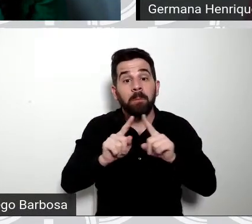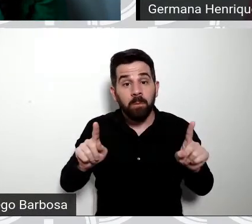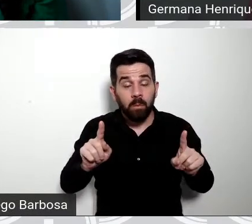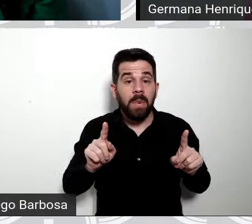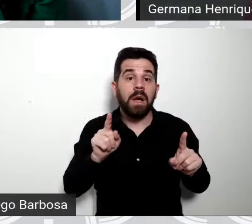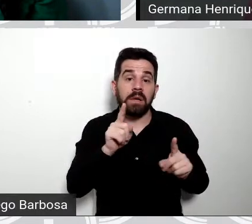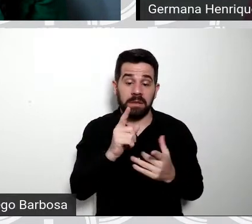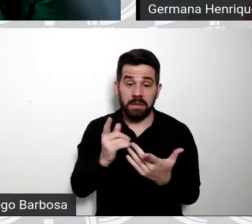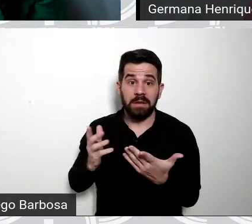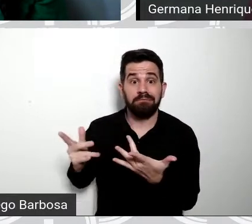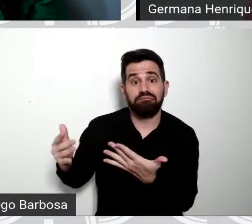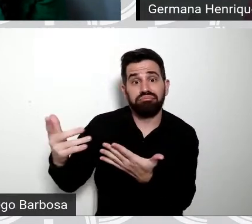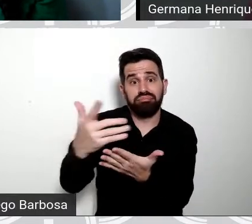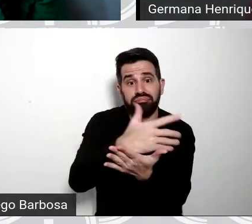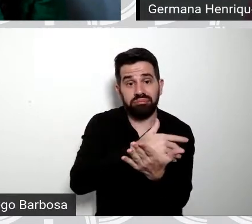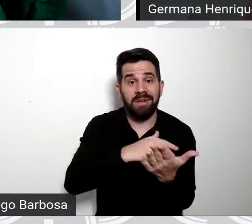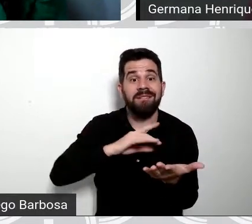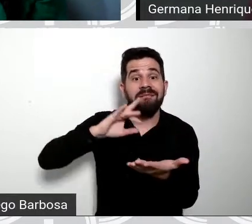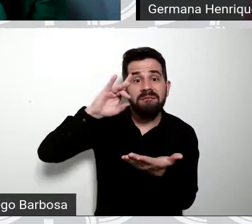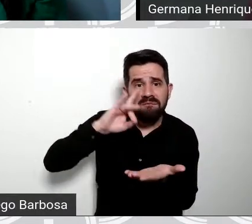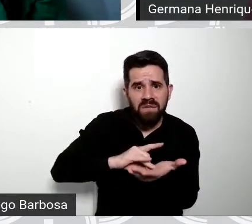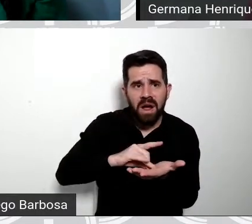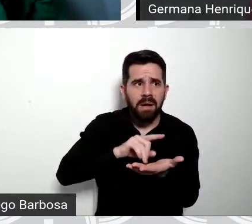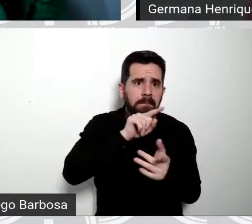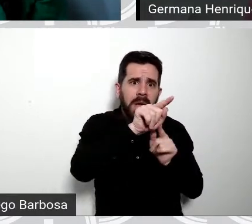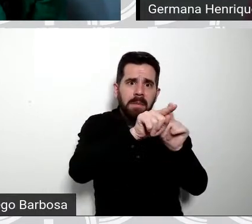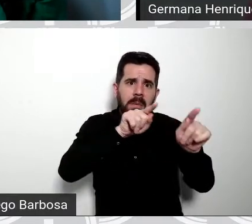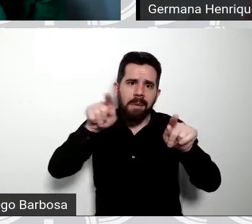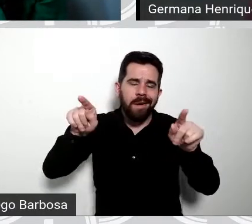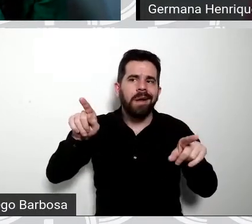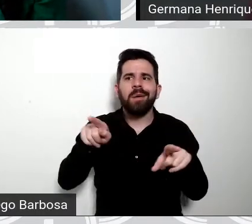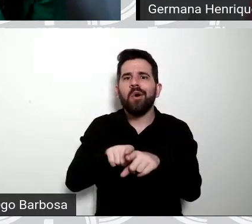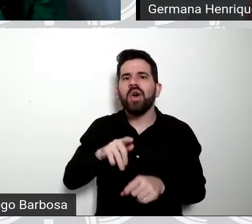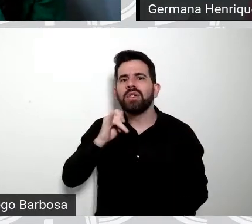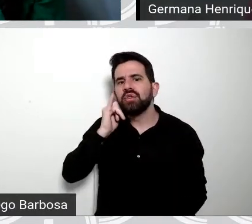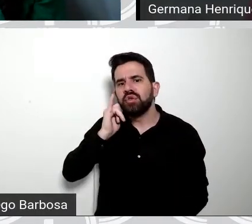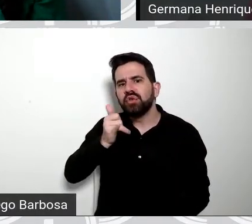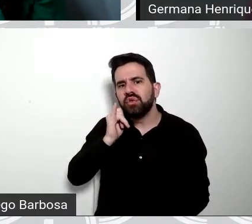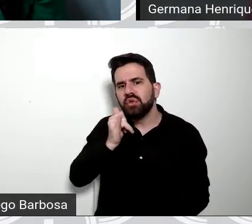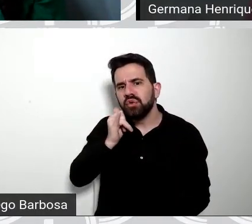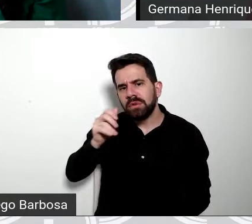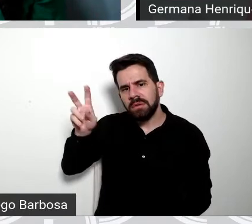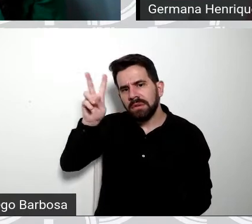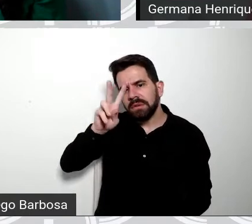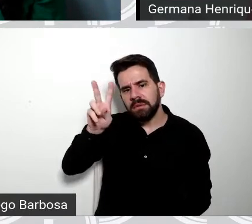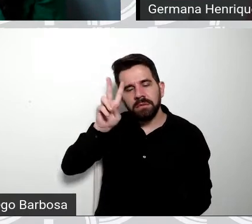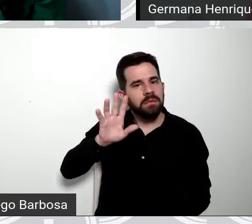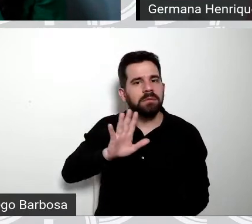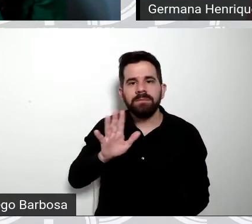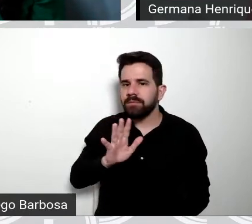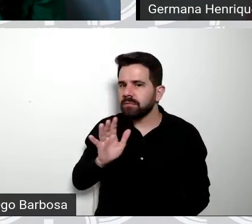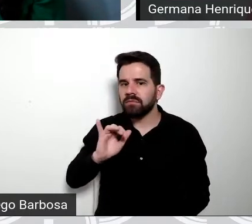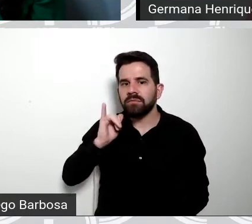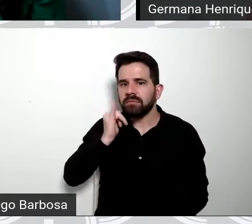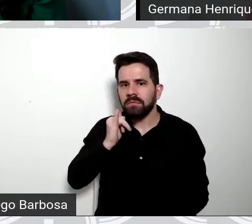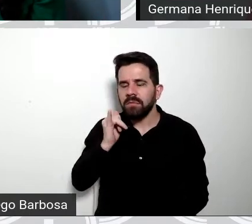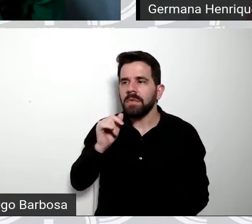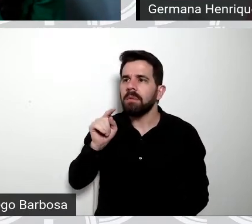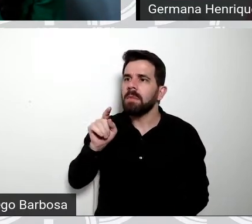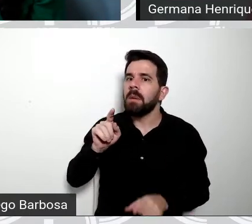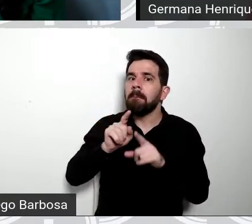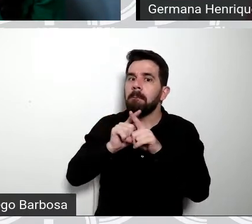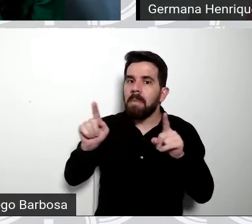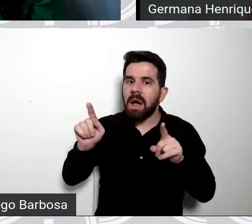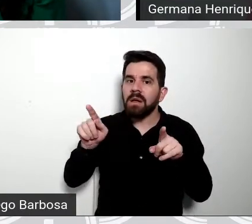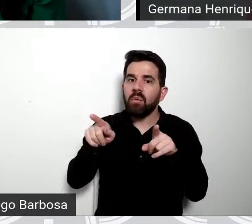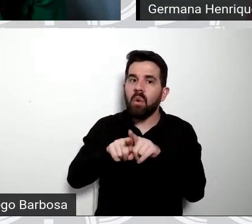fatos como se a história não fosse uma narrativa, e sim um ajuntamento desajeitado de vários